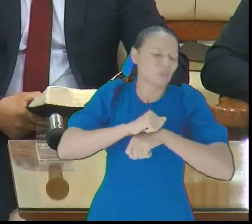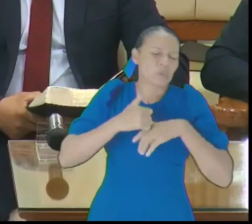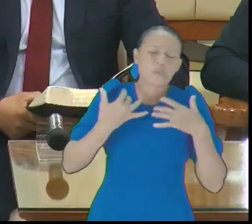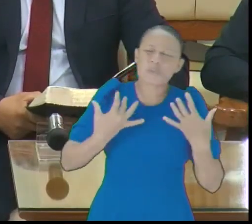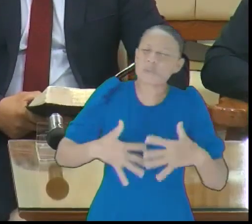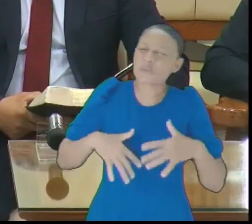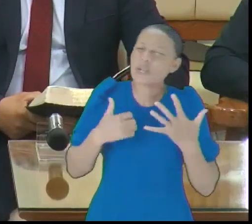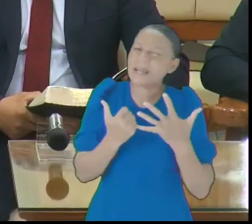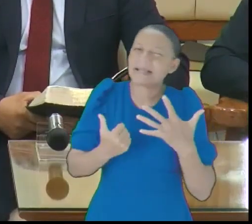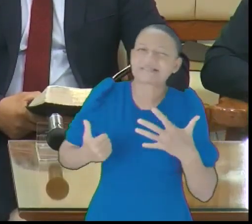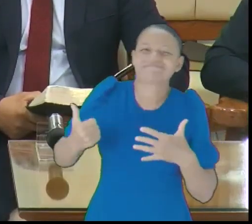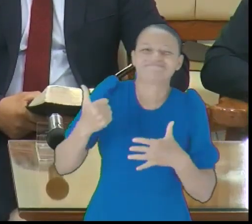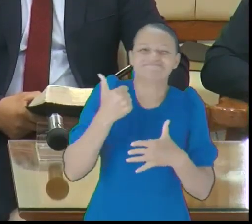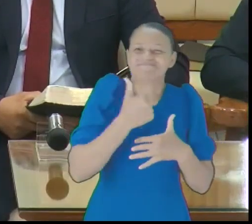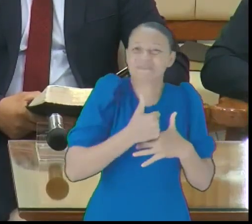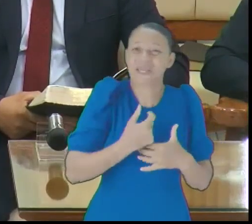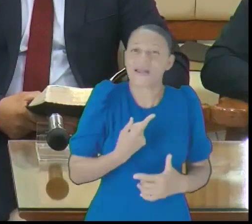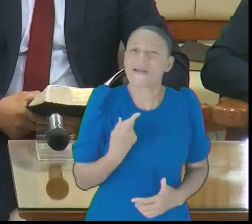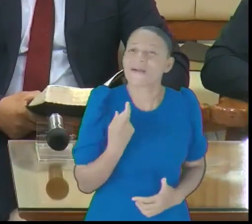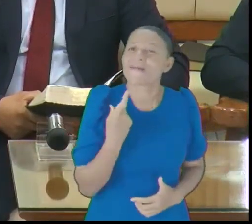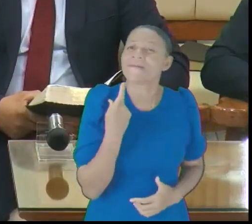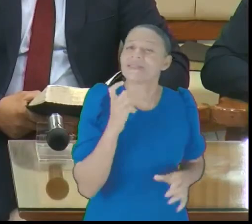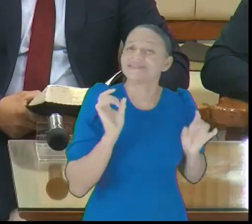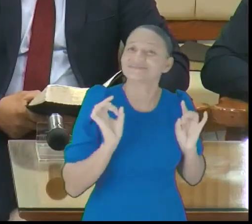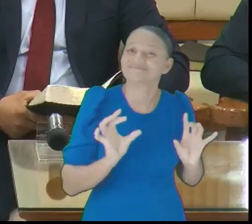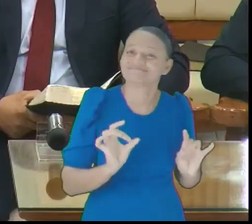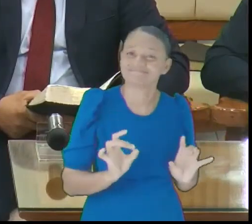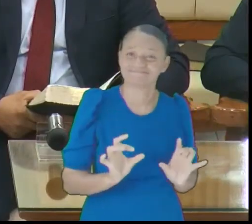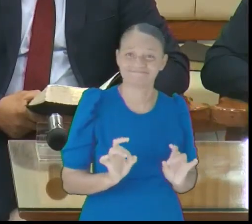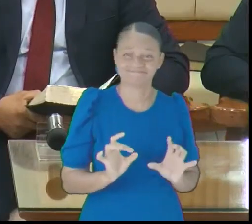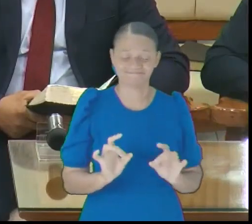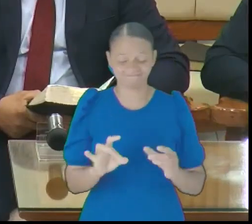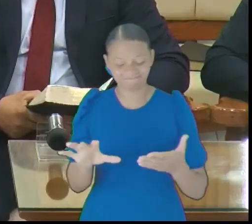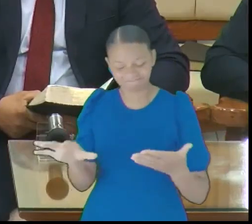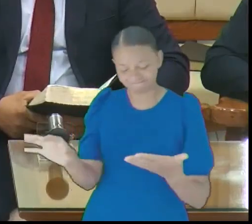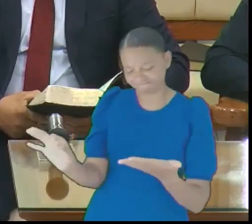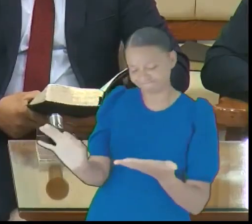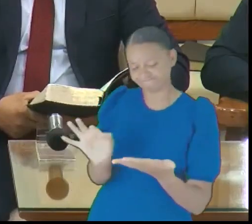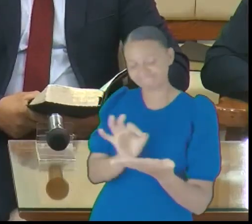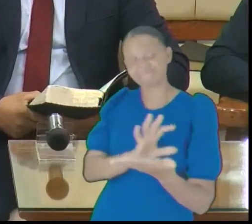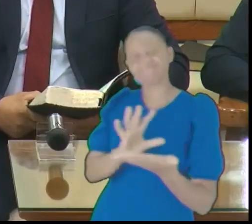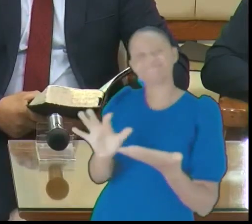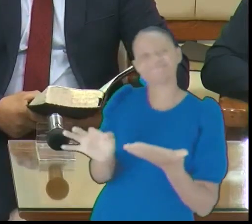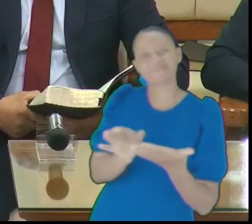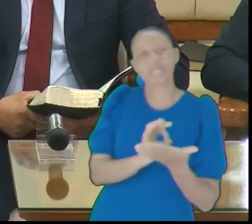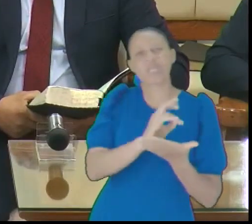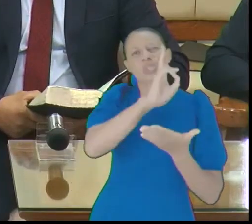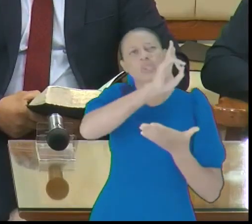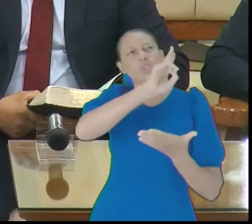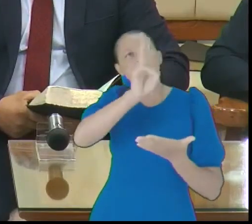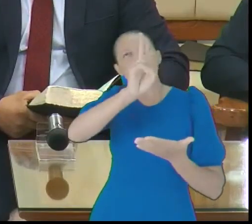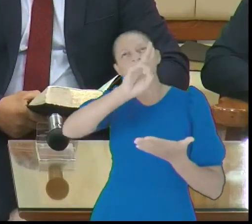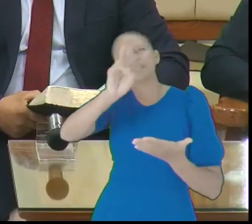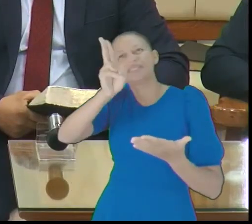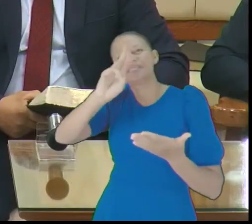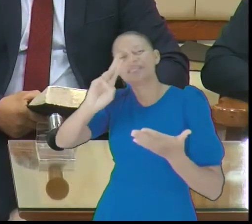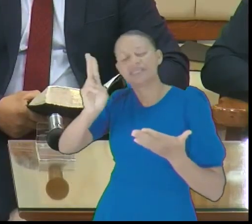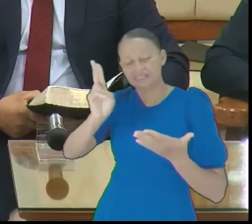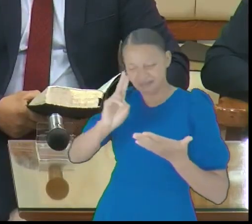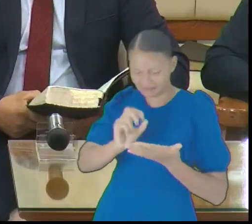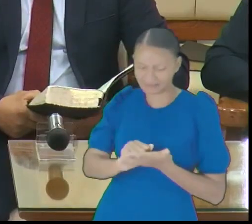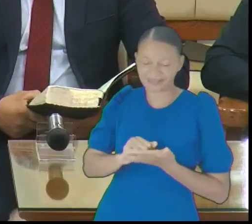de Deus, e as páginas daquela lista dos heróis da fé, lá na carta